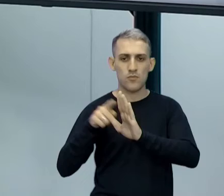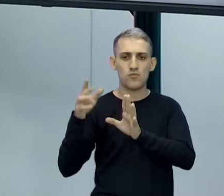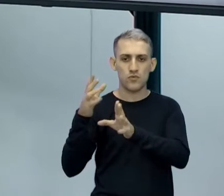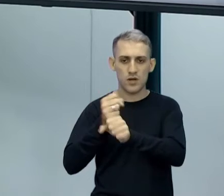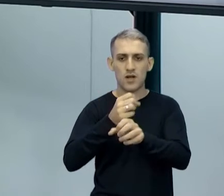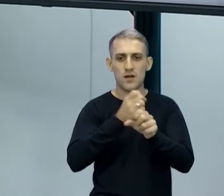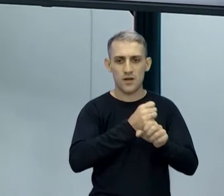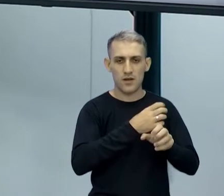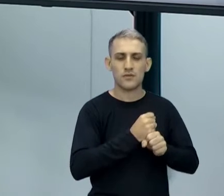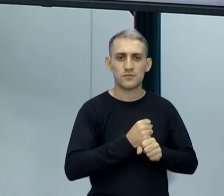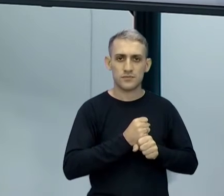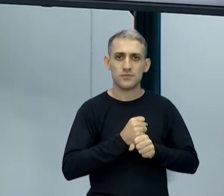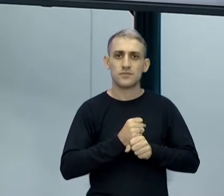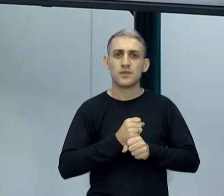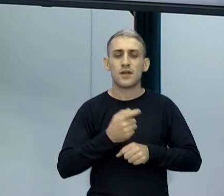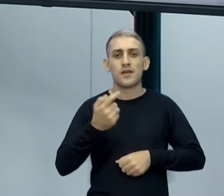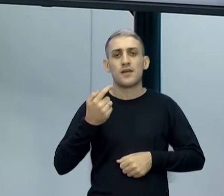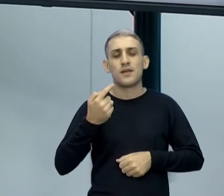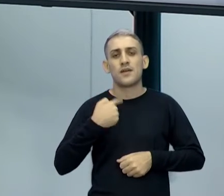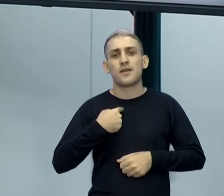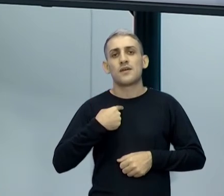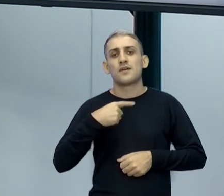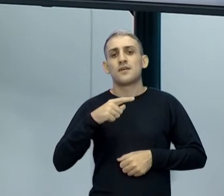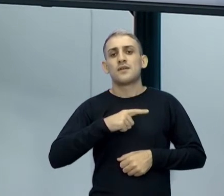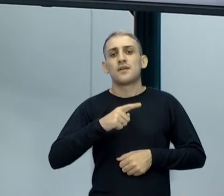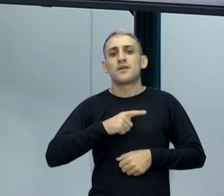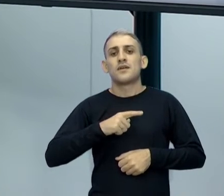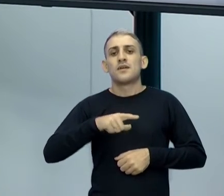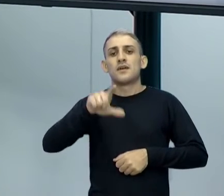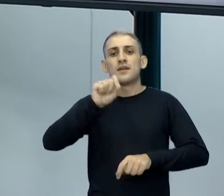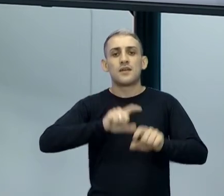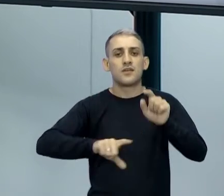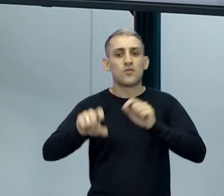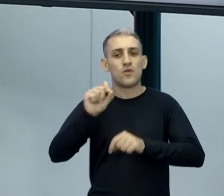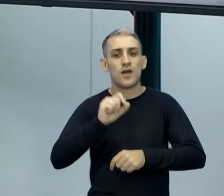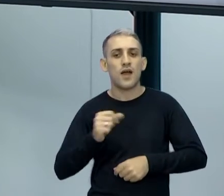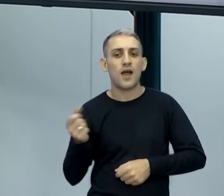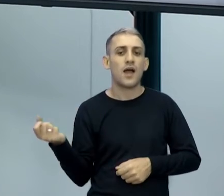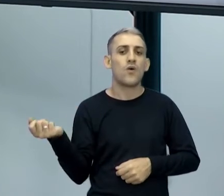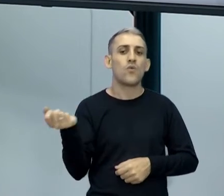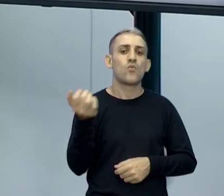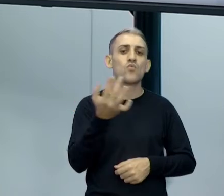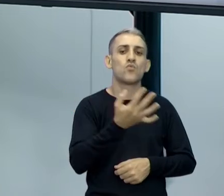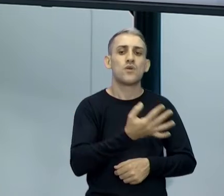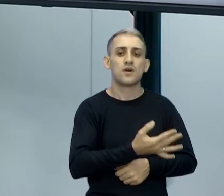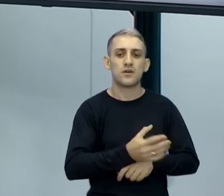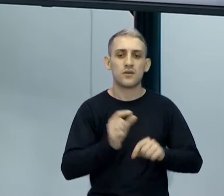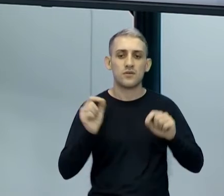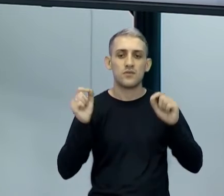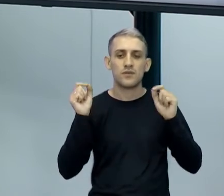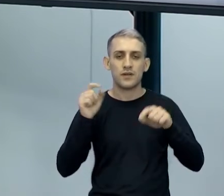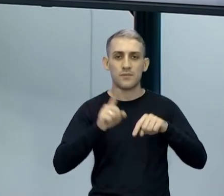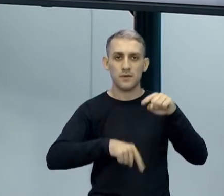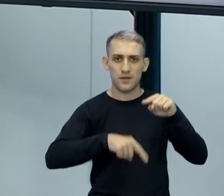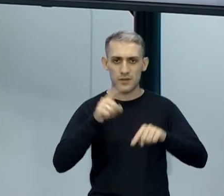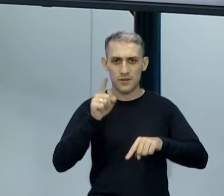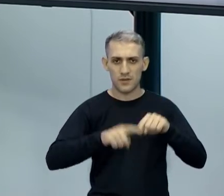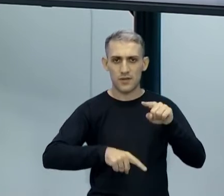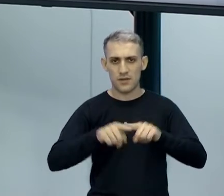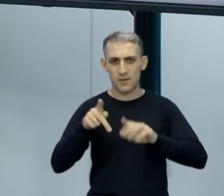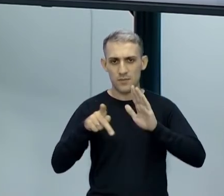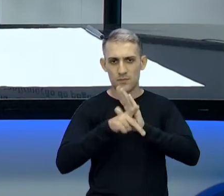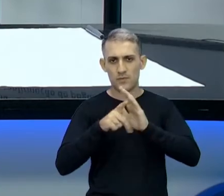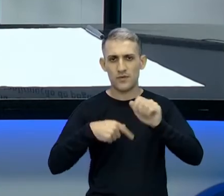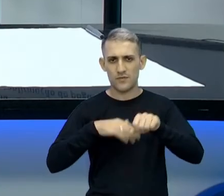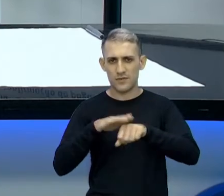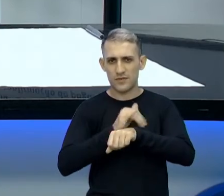cálculos, tá? Então, eu estou colocando lá, escolha a quantidade de mercadorias. Quer ver? Eu vou fazer um esquema